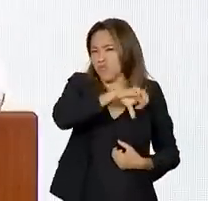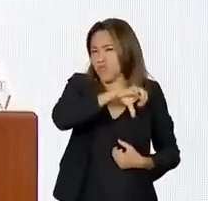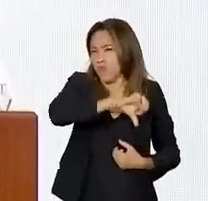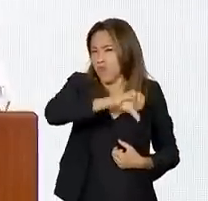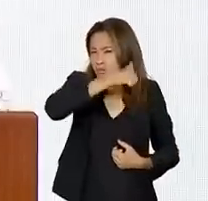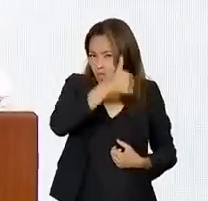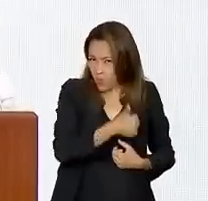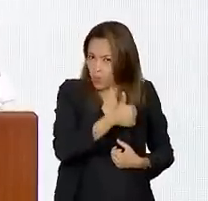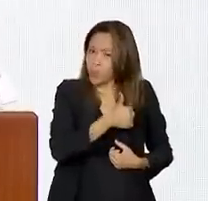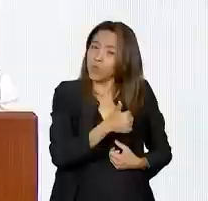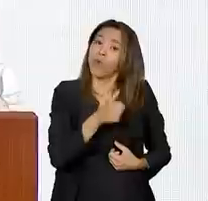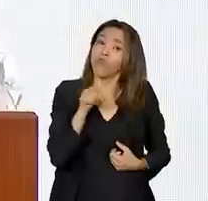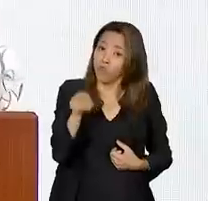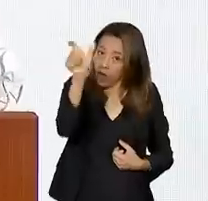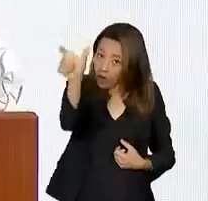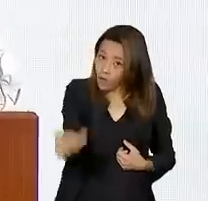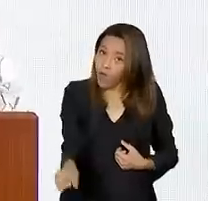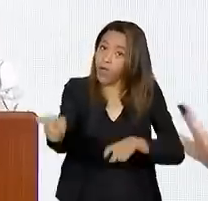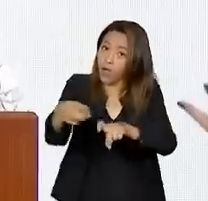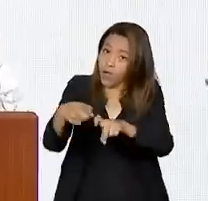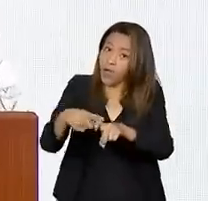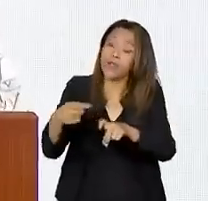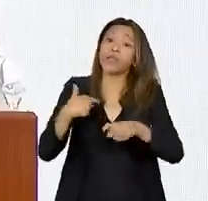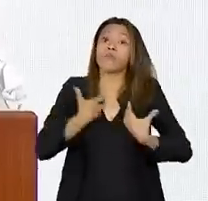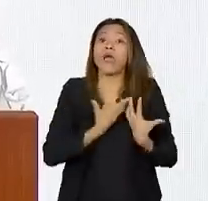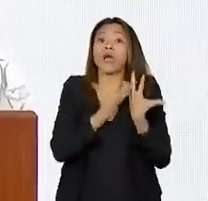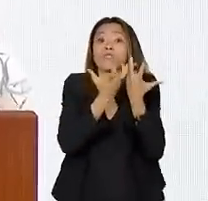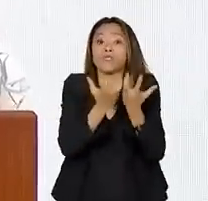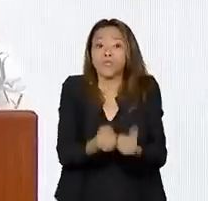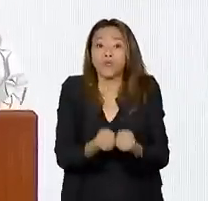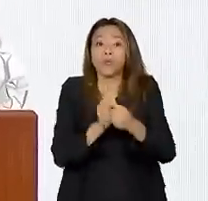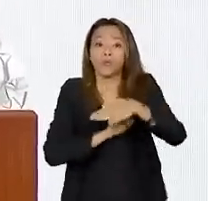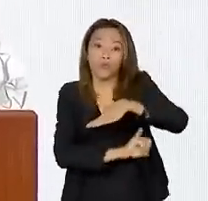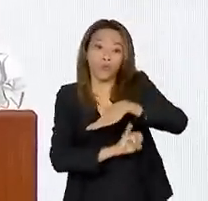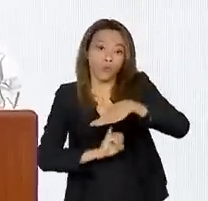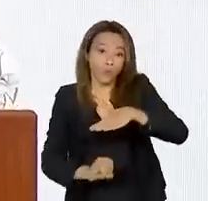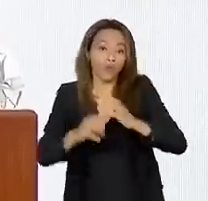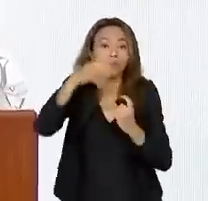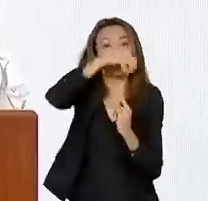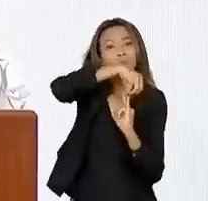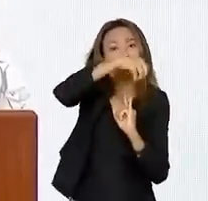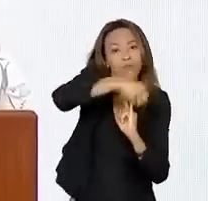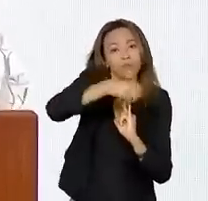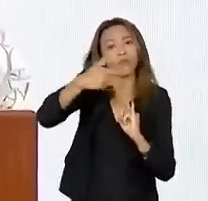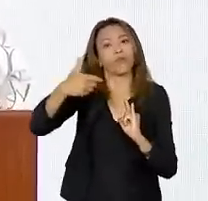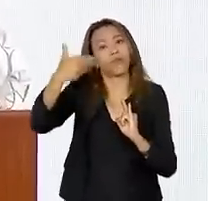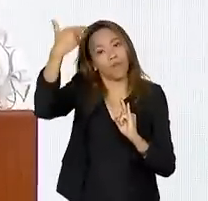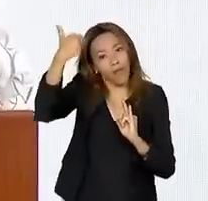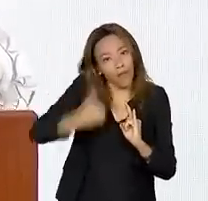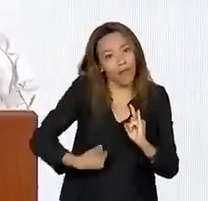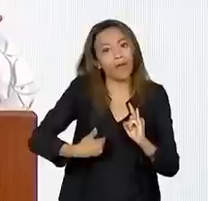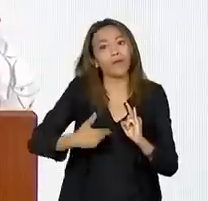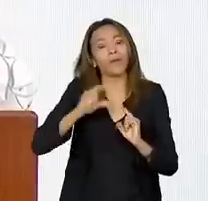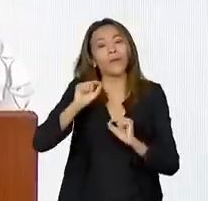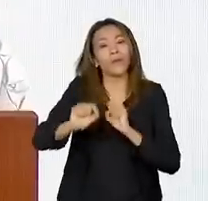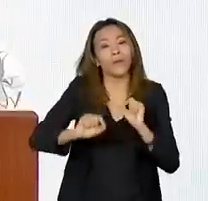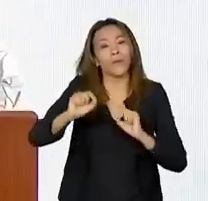1991, que me acolheu no Instituto Fiocruz para ser concorrente à